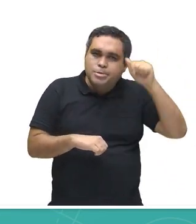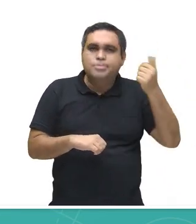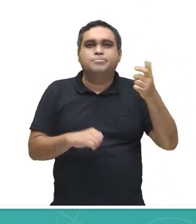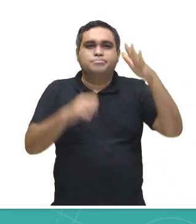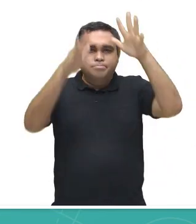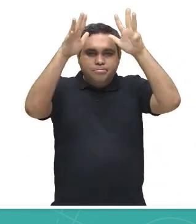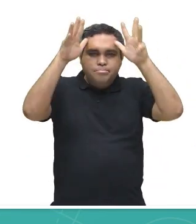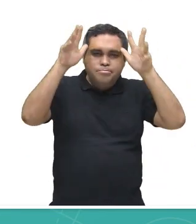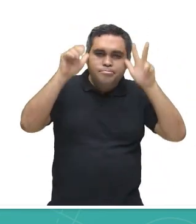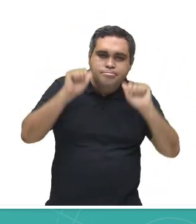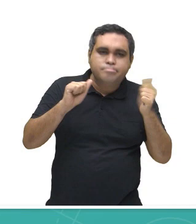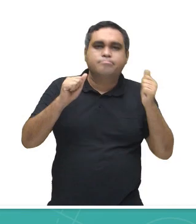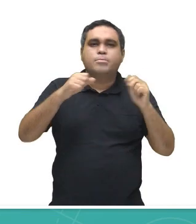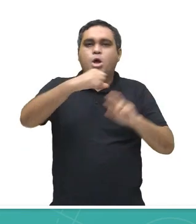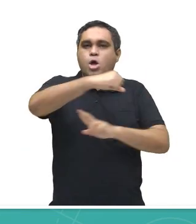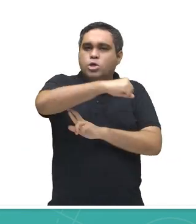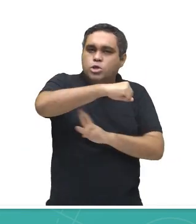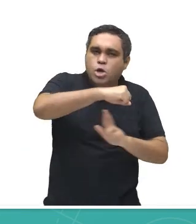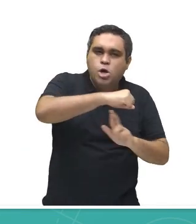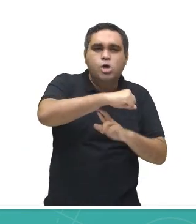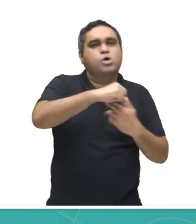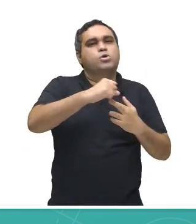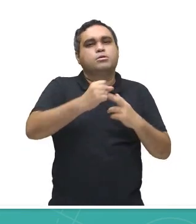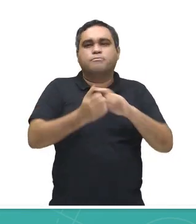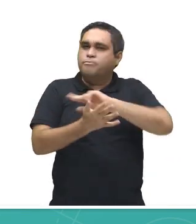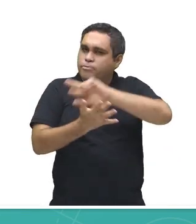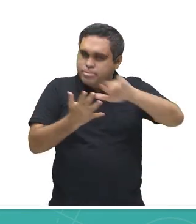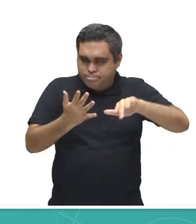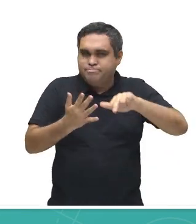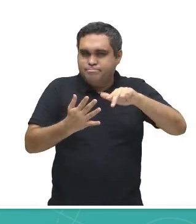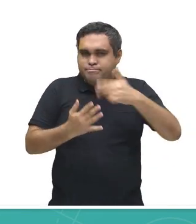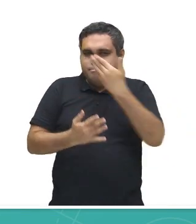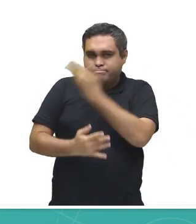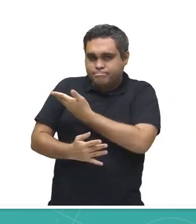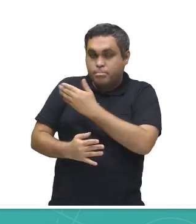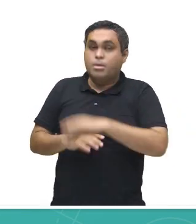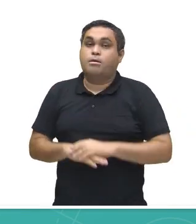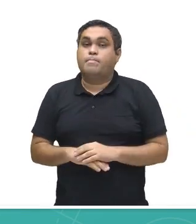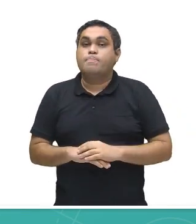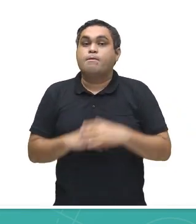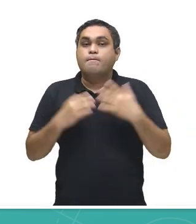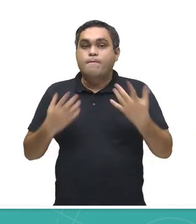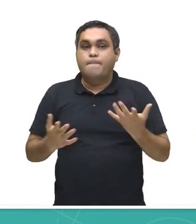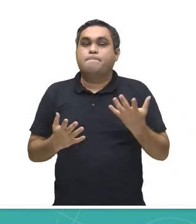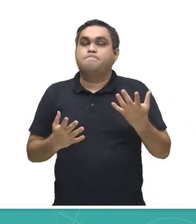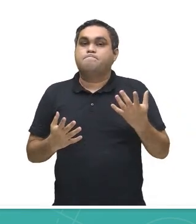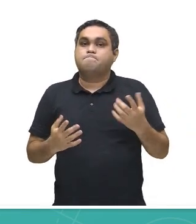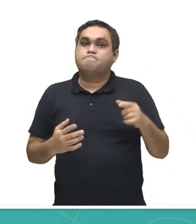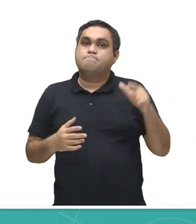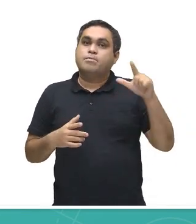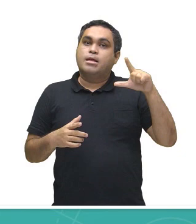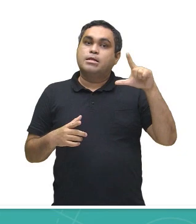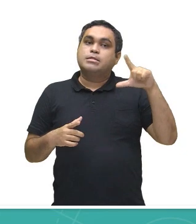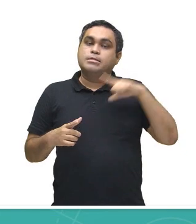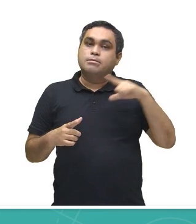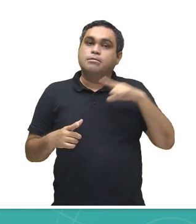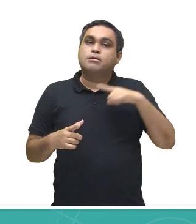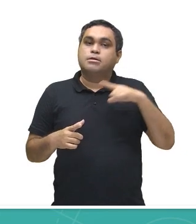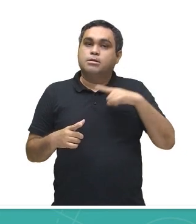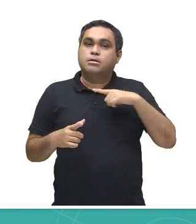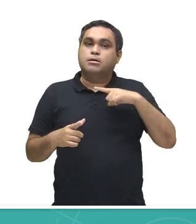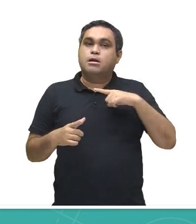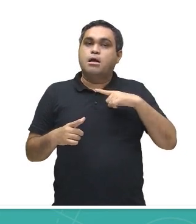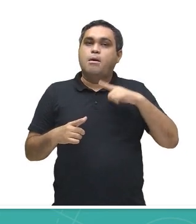Roraima, Rondônia e Tocantins. Embora seja mais populosa que a região Centro-Oeste, que é a